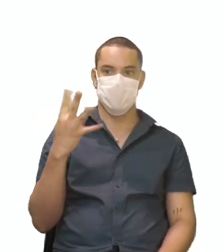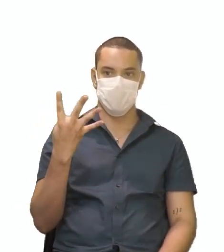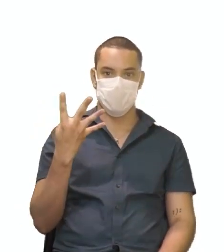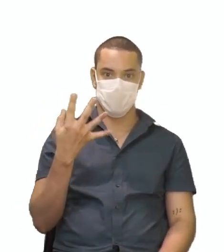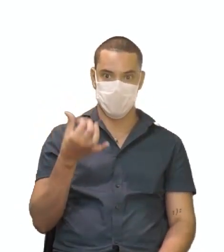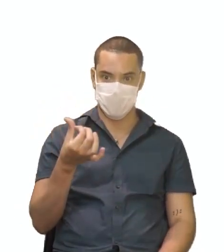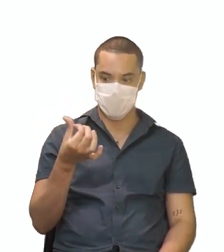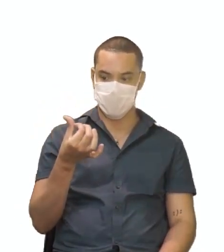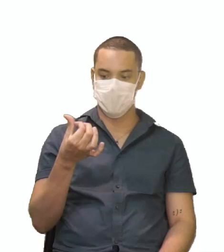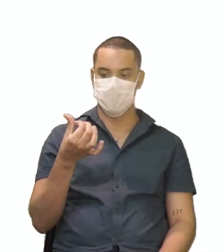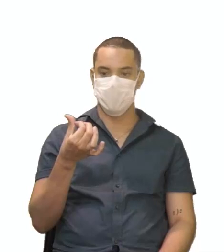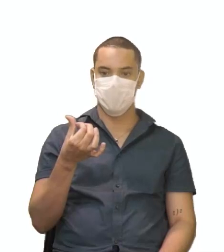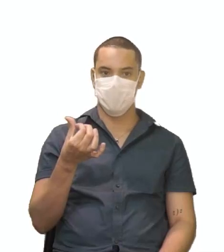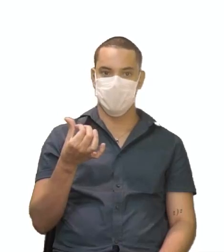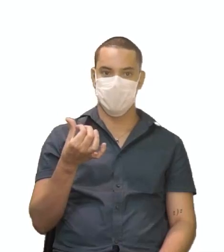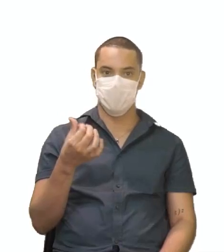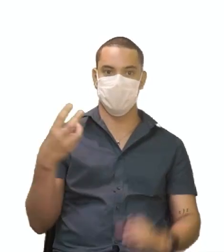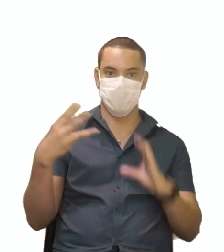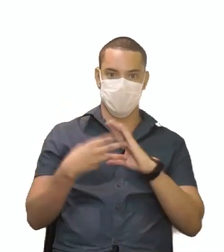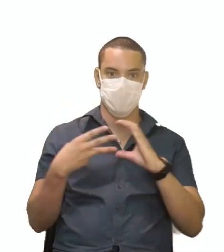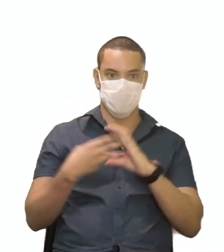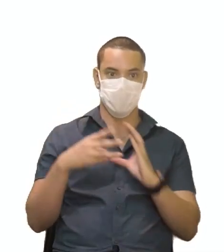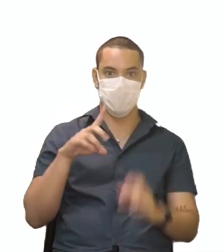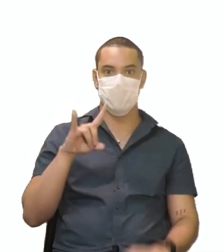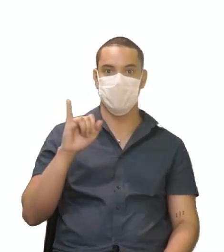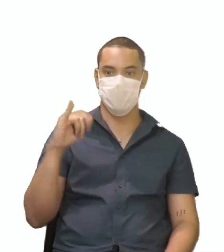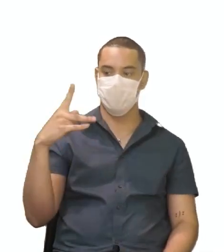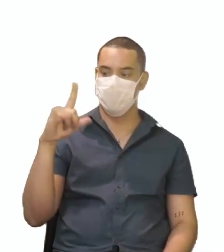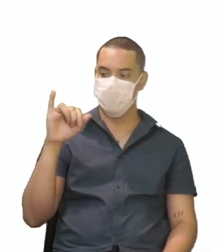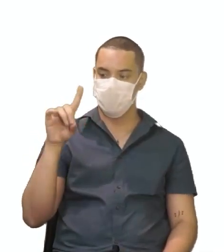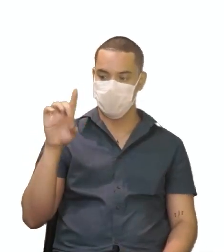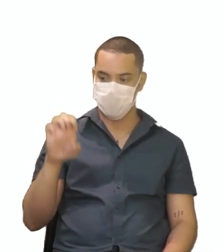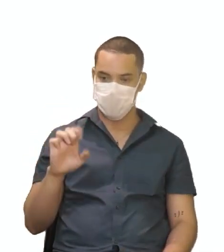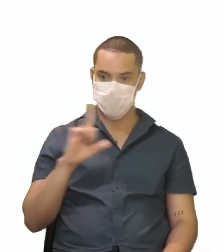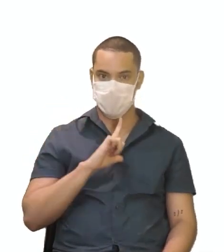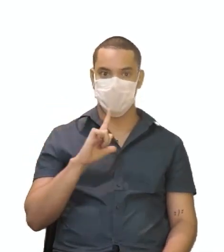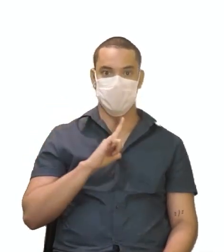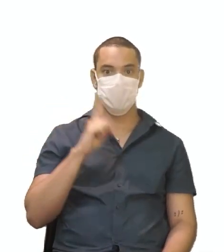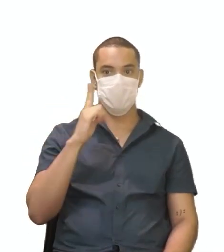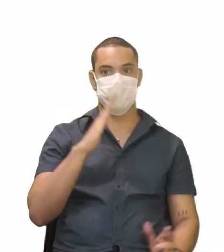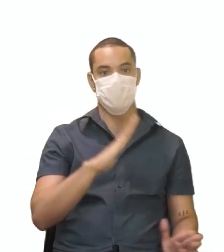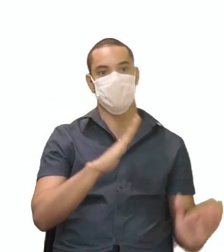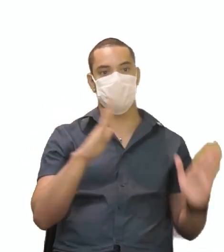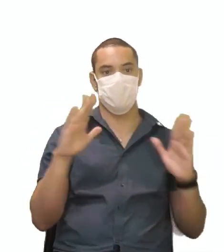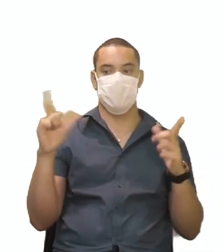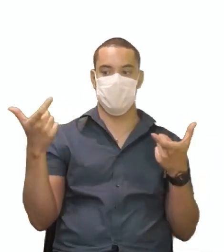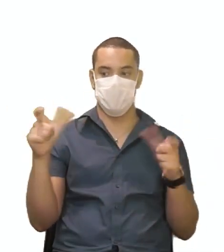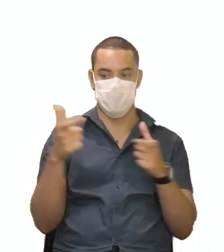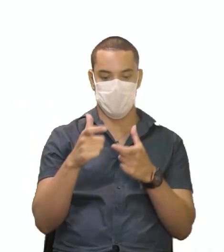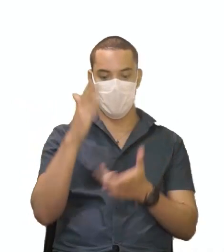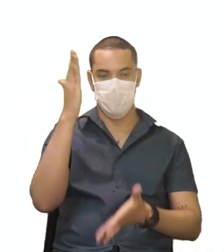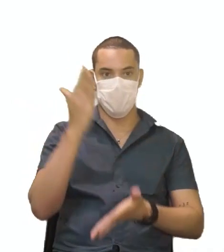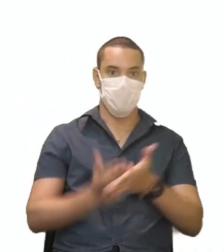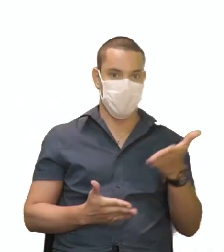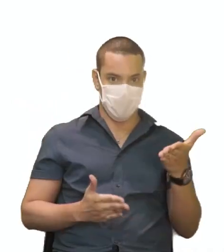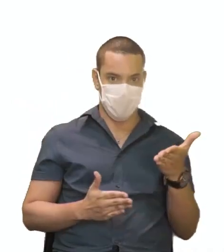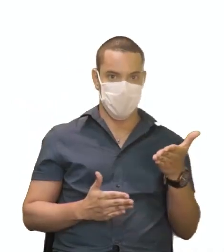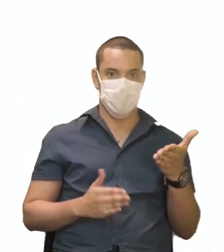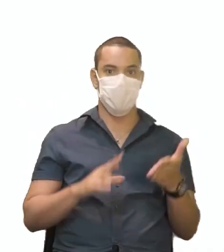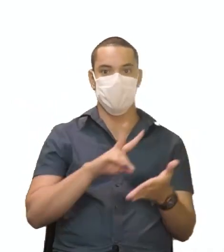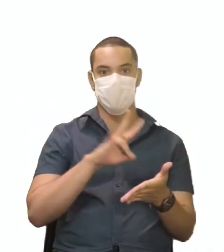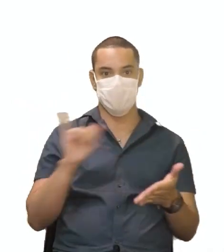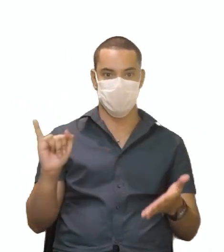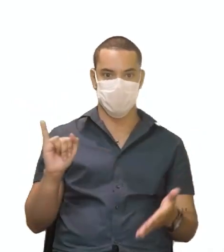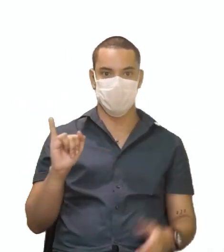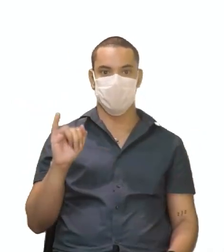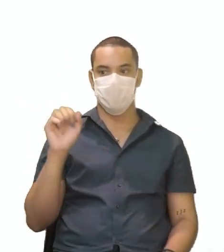46, de uma célula diploide, eu vou ter a primeira fase reducional com a metade do número de cromossomos. Então, ela vai